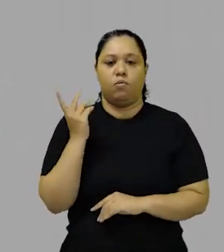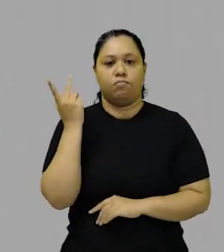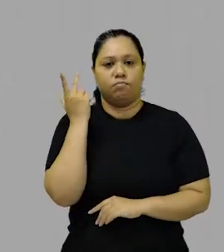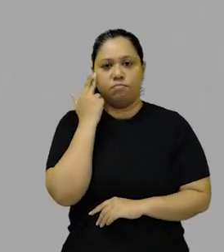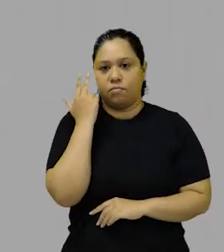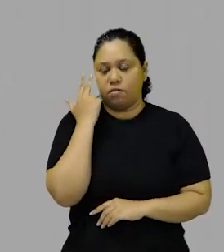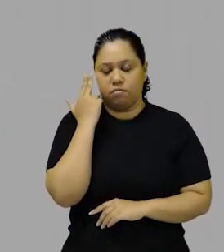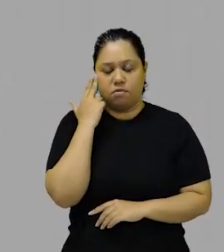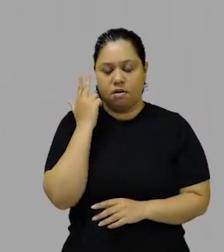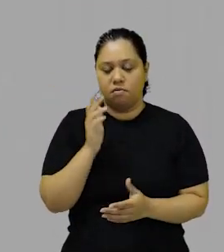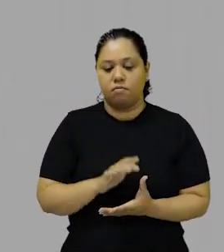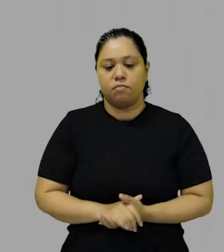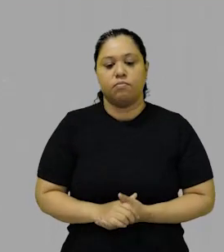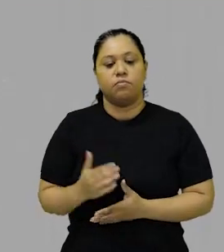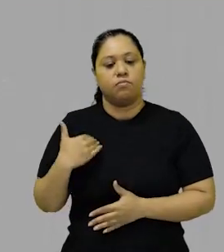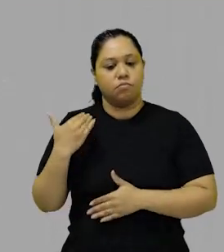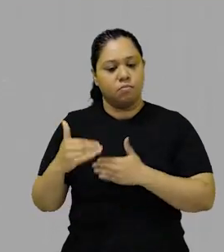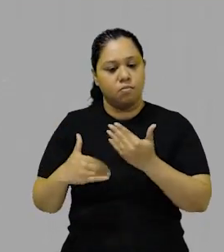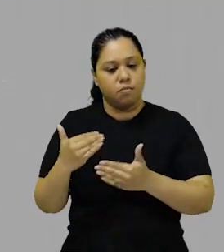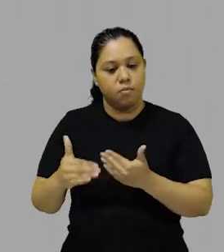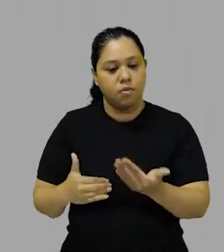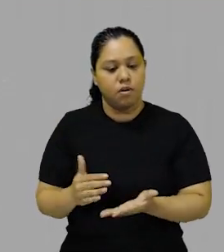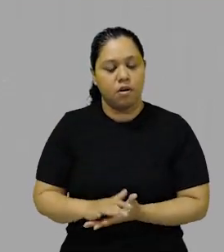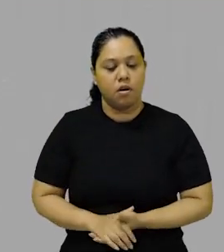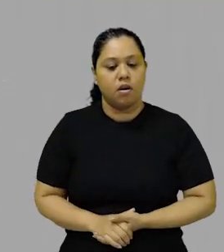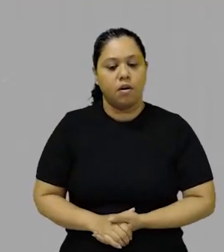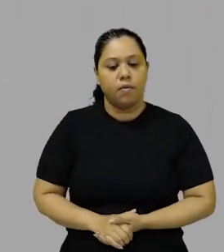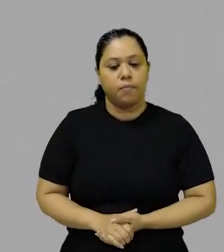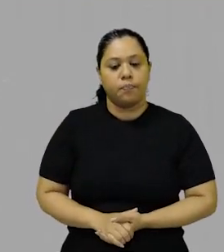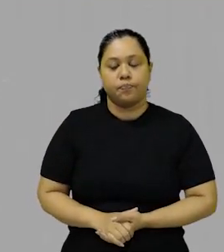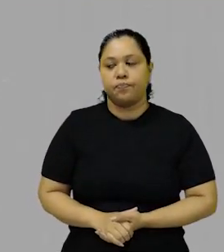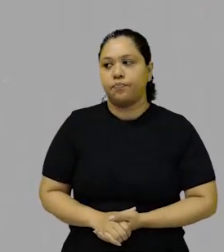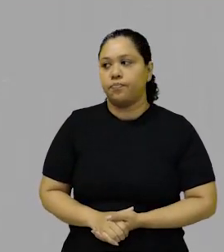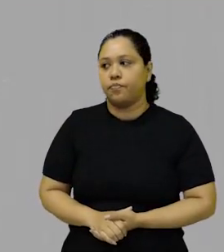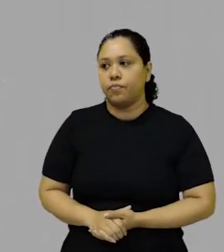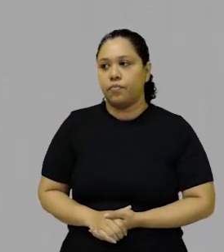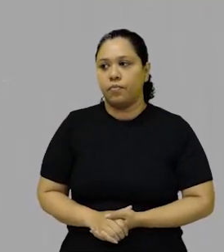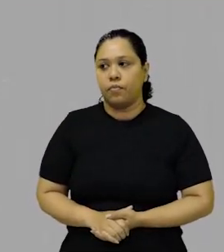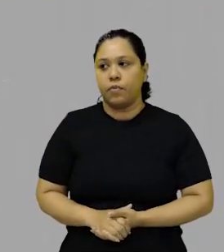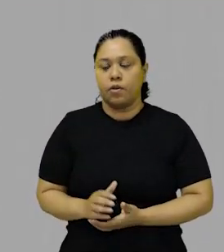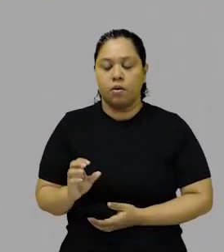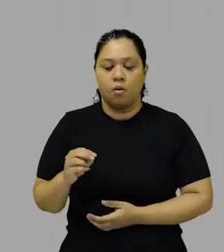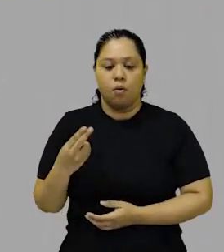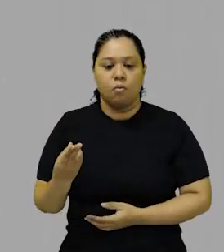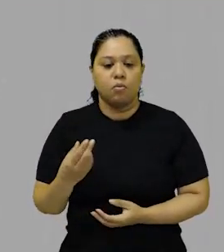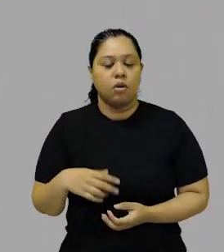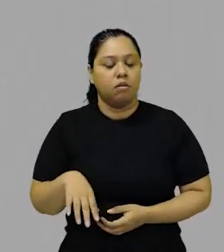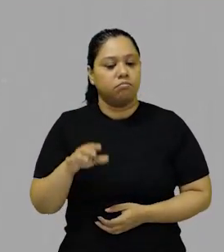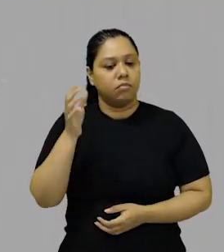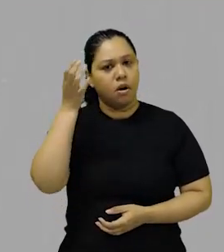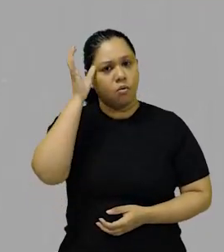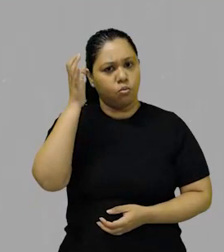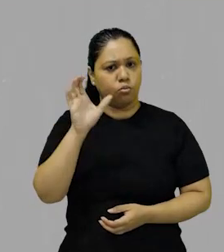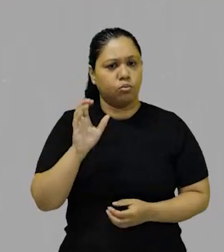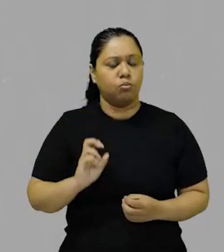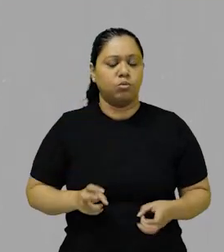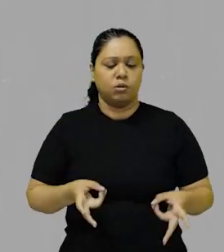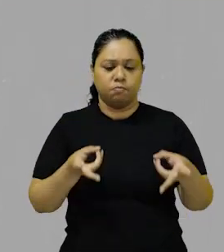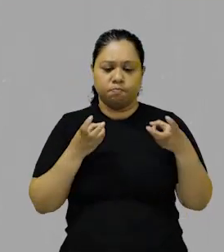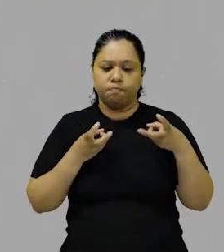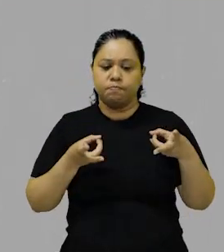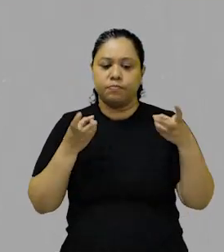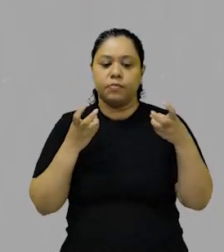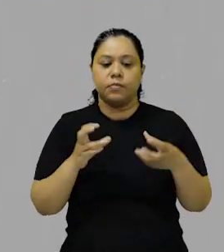natural a partir de um processo ou de assimilação cultural, né? Nós assimilamos essas